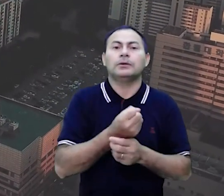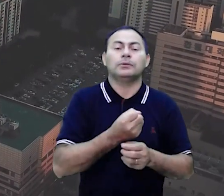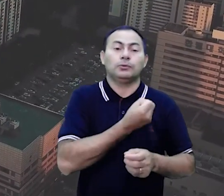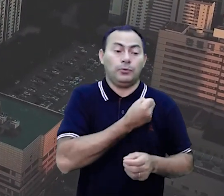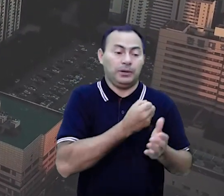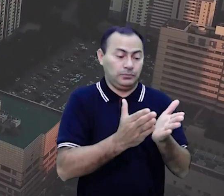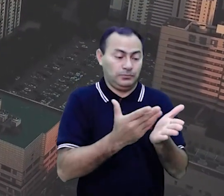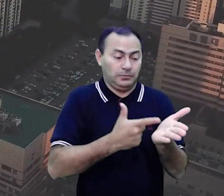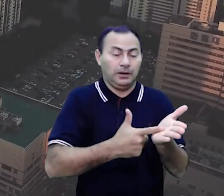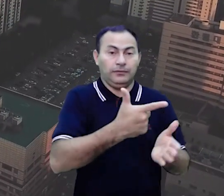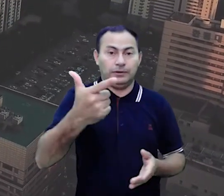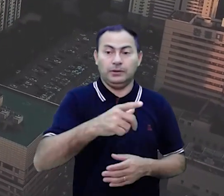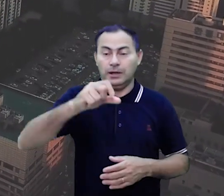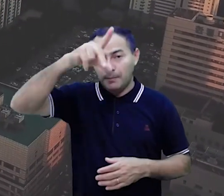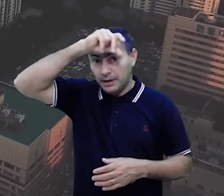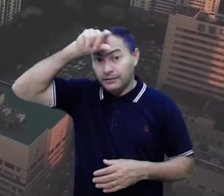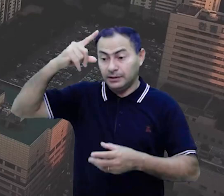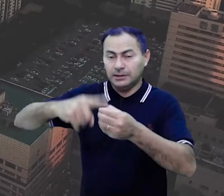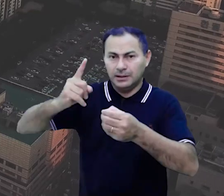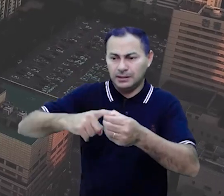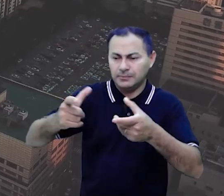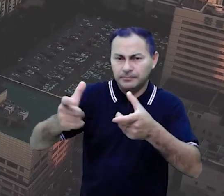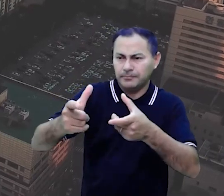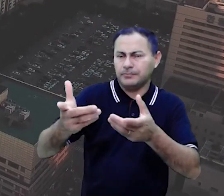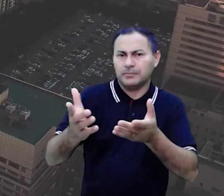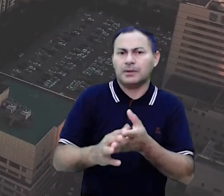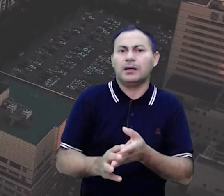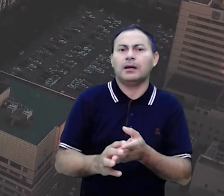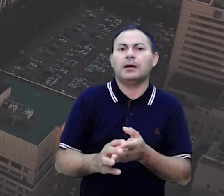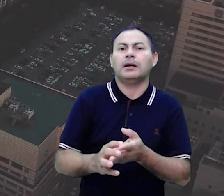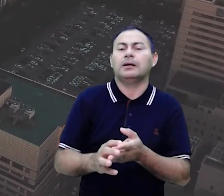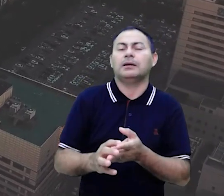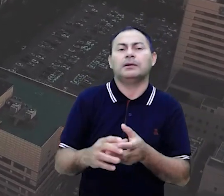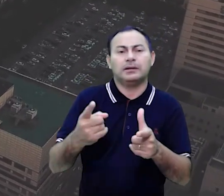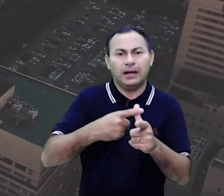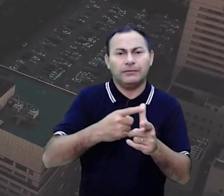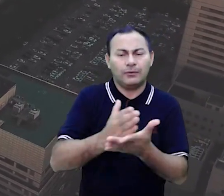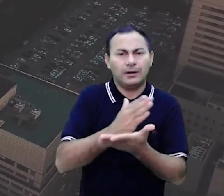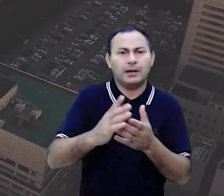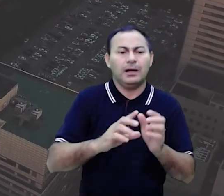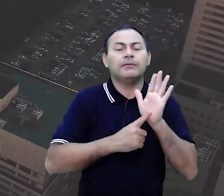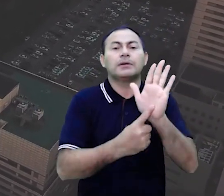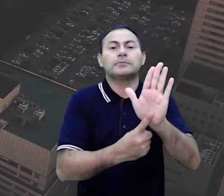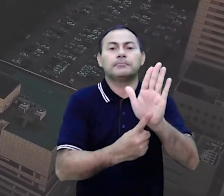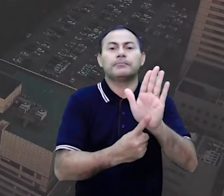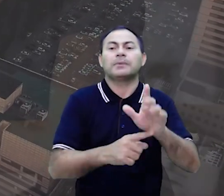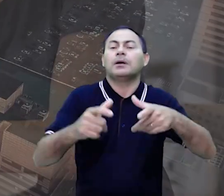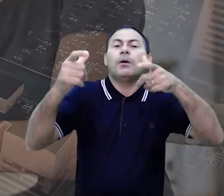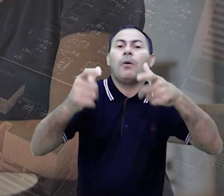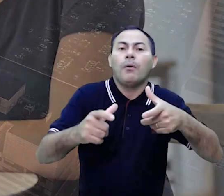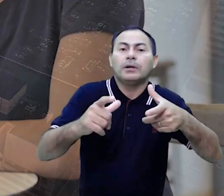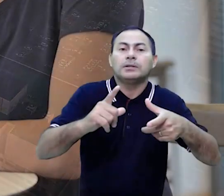relação a Números 22. E ao prefeito daquela cidadezinha, ele deve alguma coisa. A revelação foi a